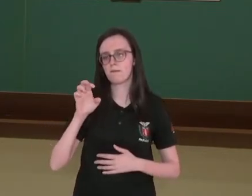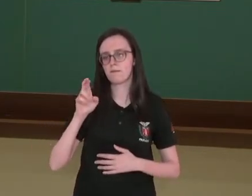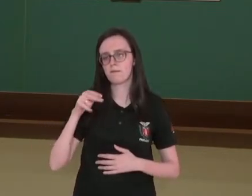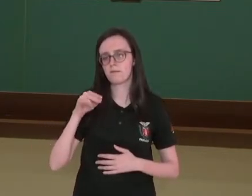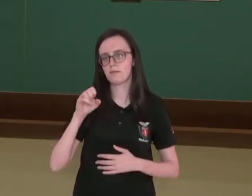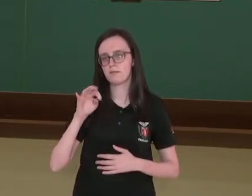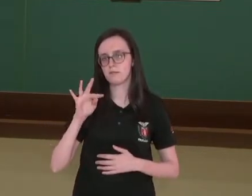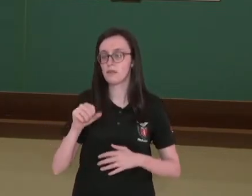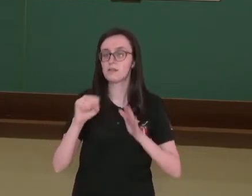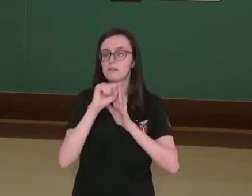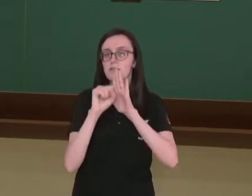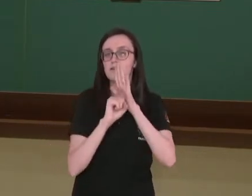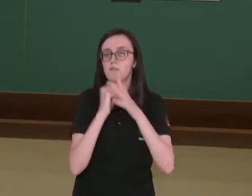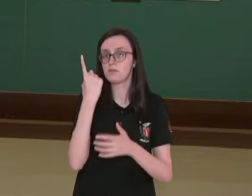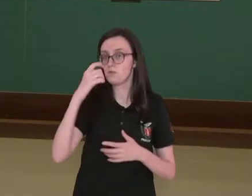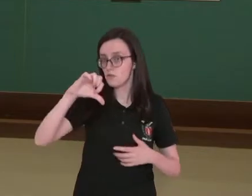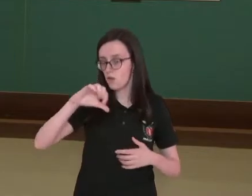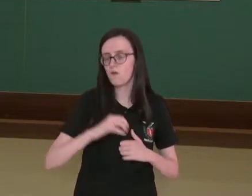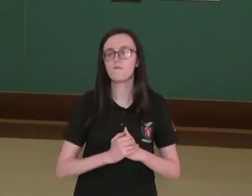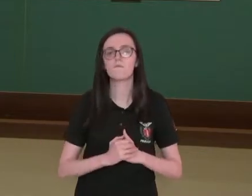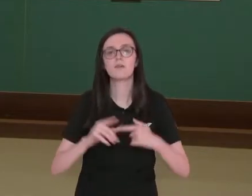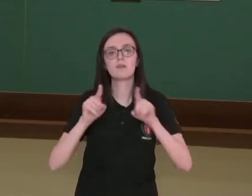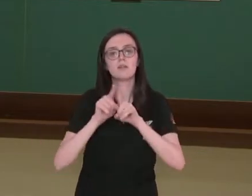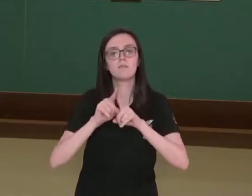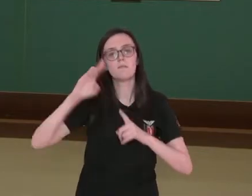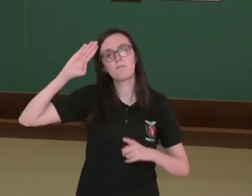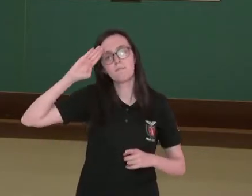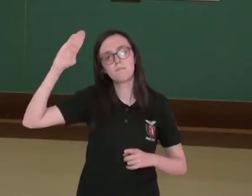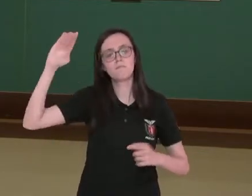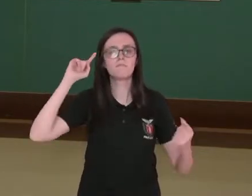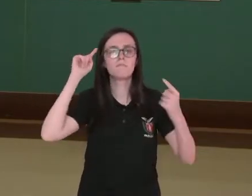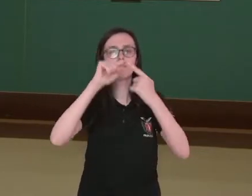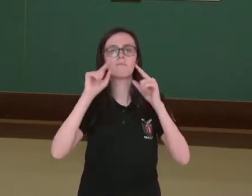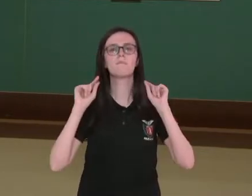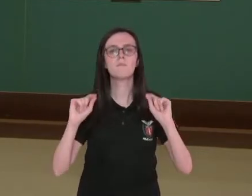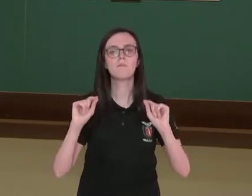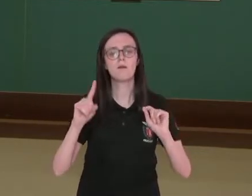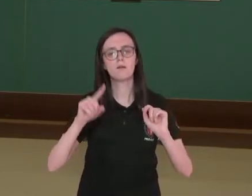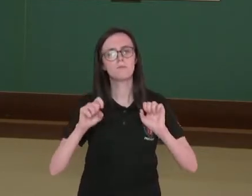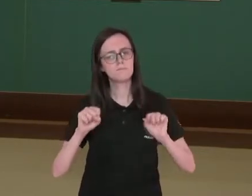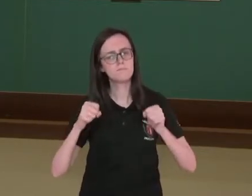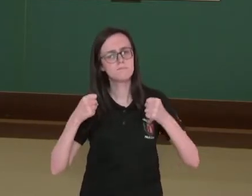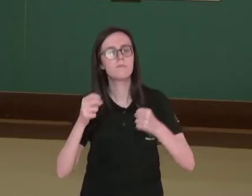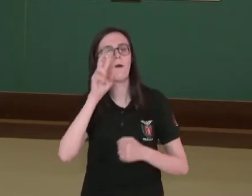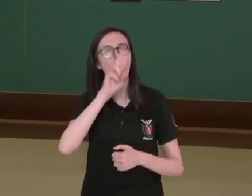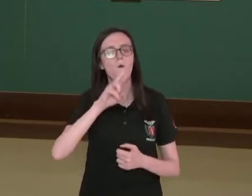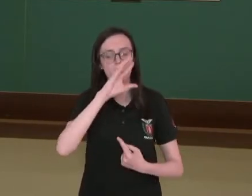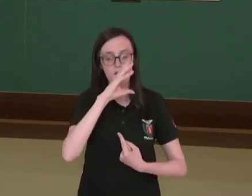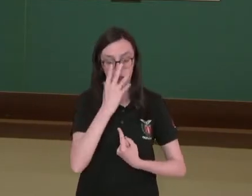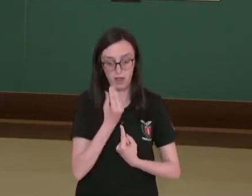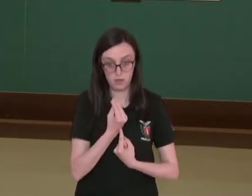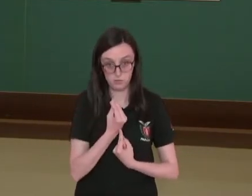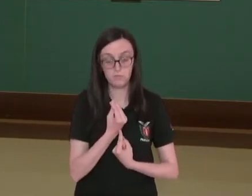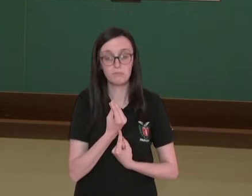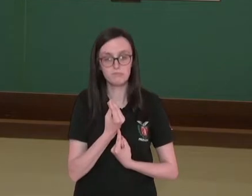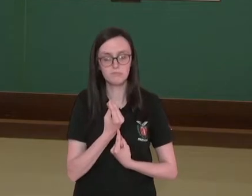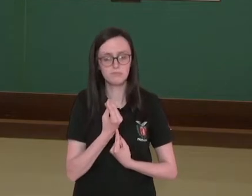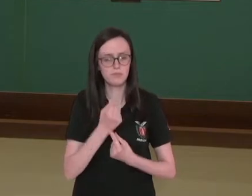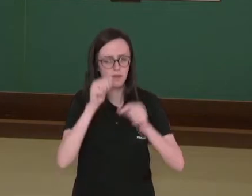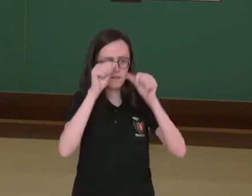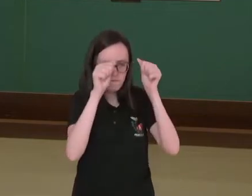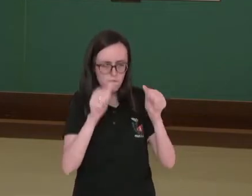do século XIX, tá? E seu principal propósito foi a defesa do uso artístico, né, das